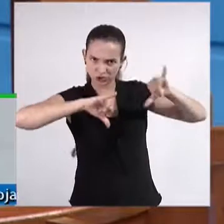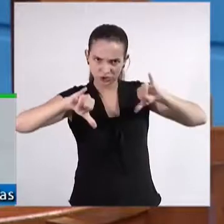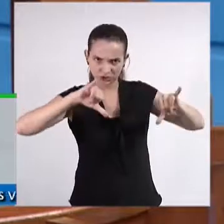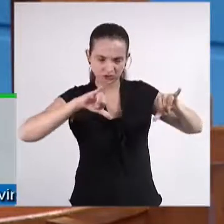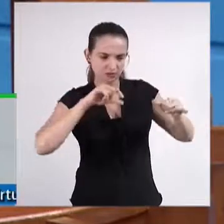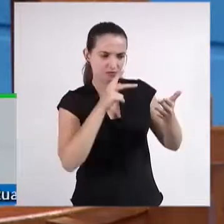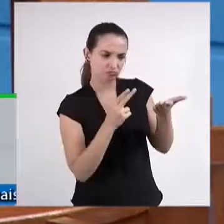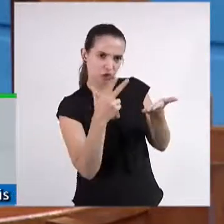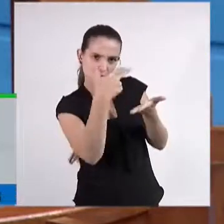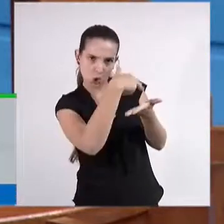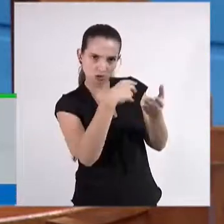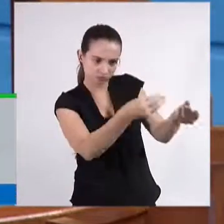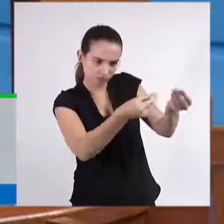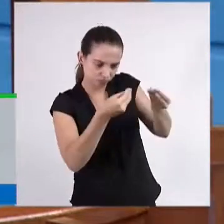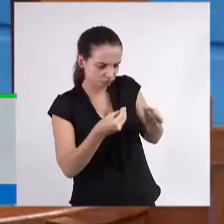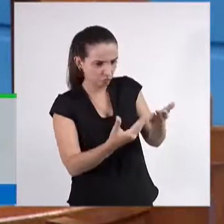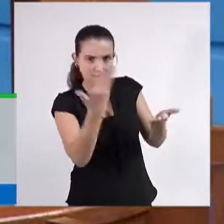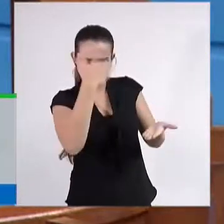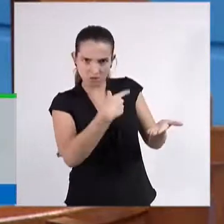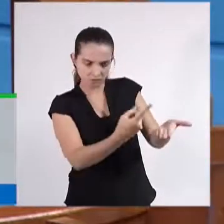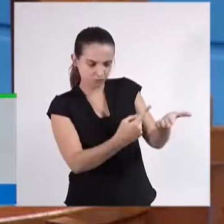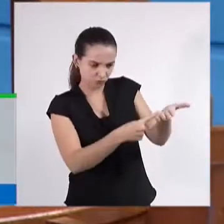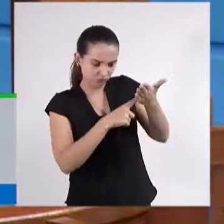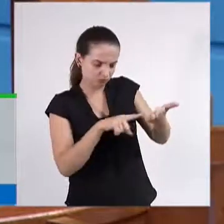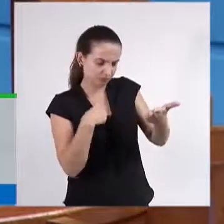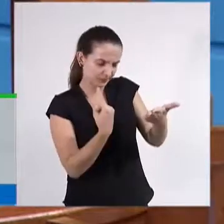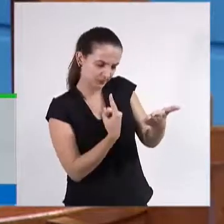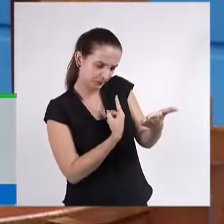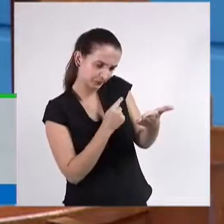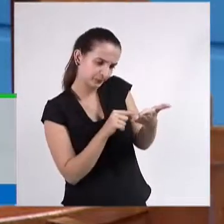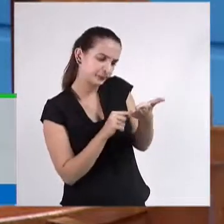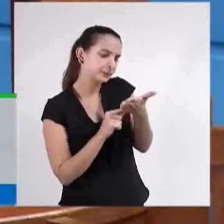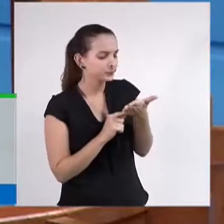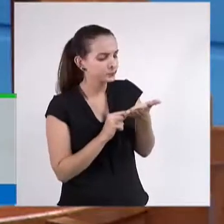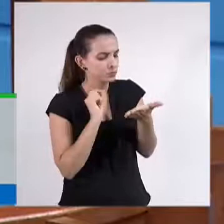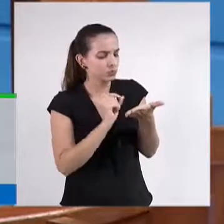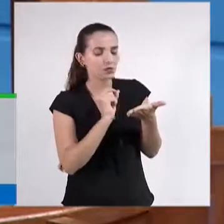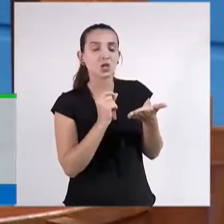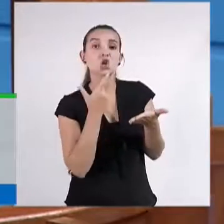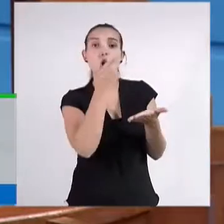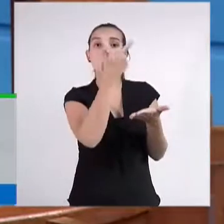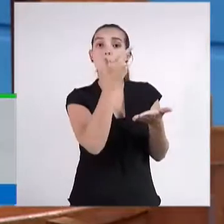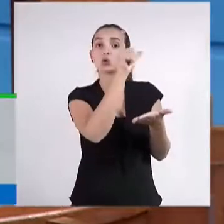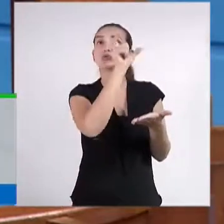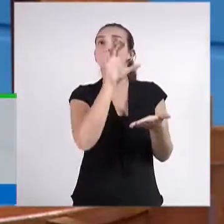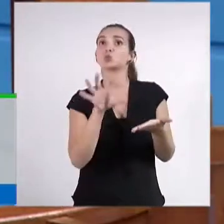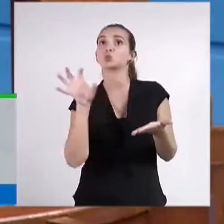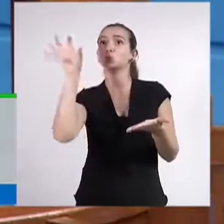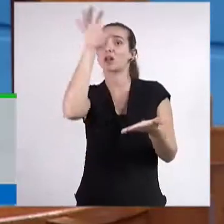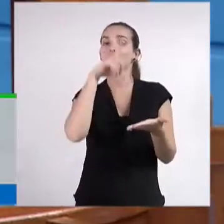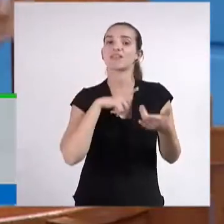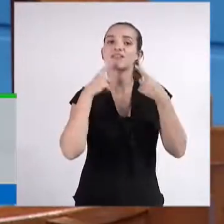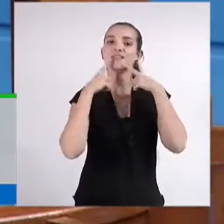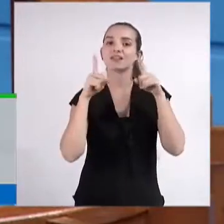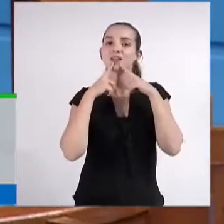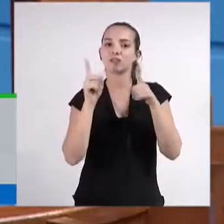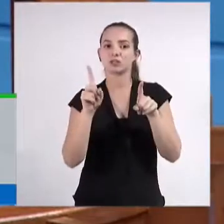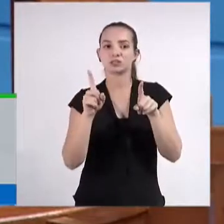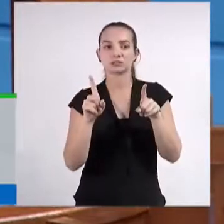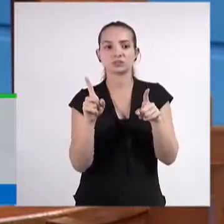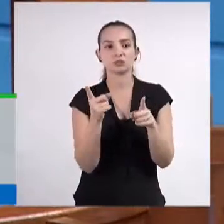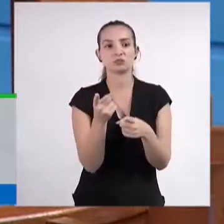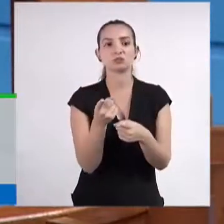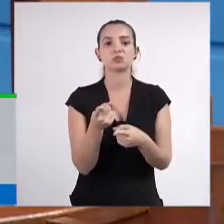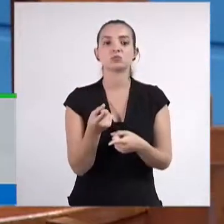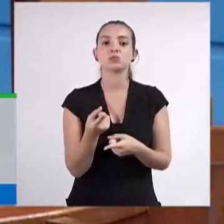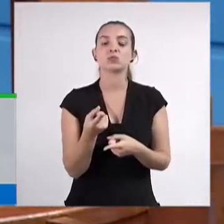aconteceram também reclamações em relação às altas contas de energia. Mas, ao contrário do que foi dito pela